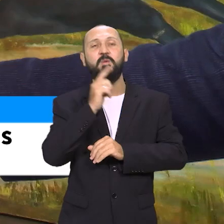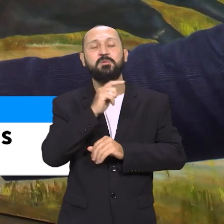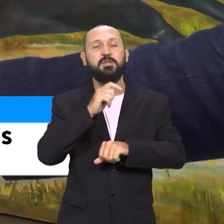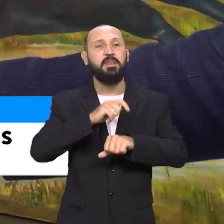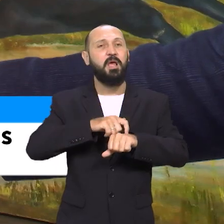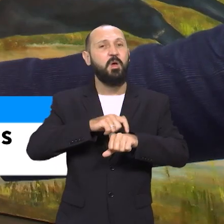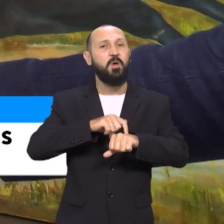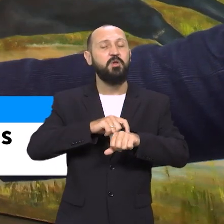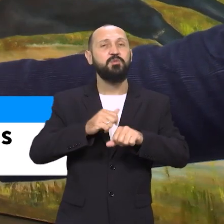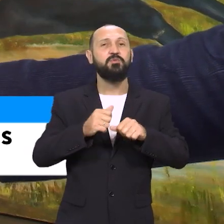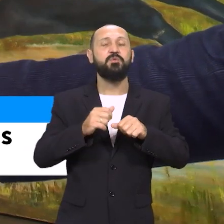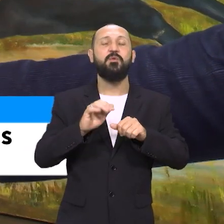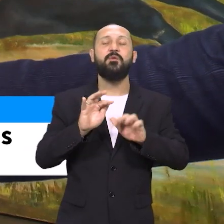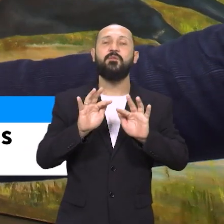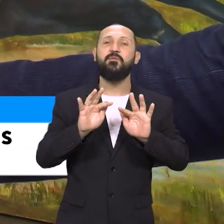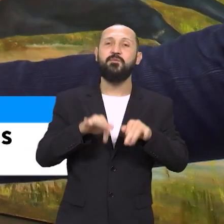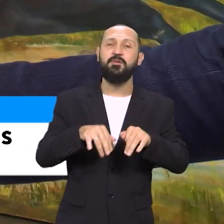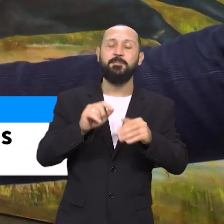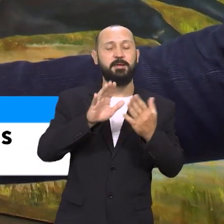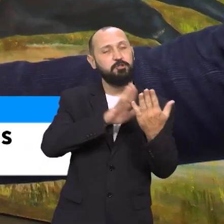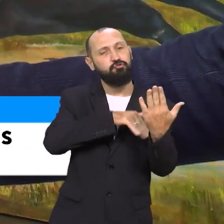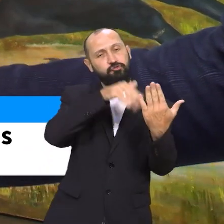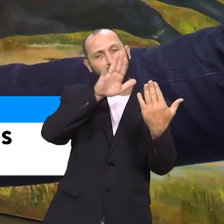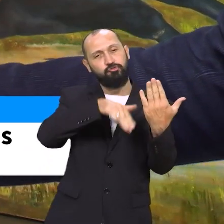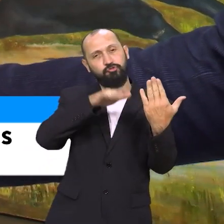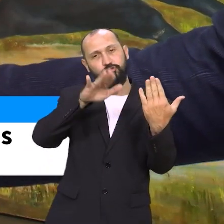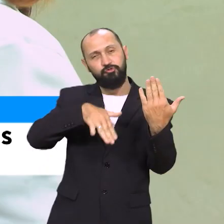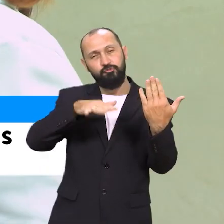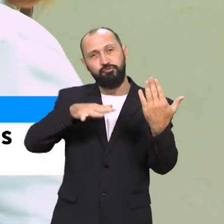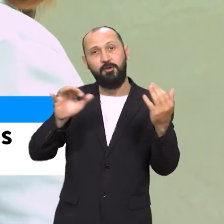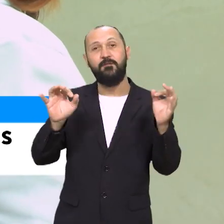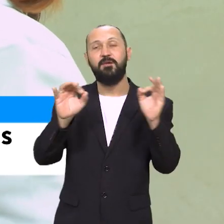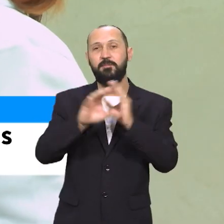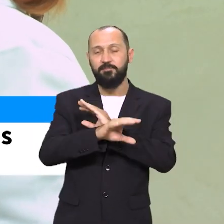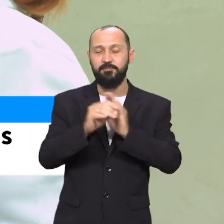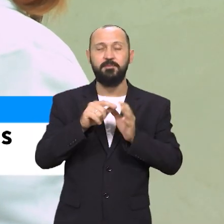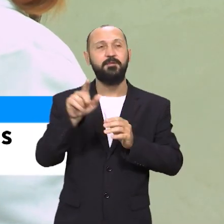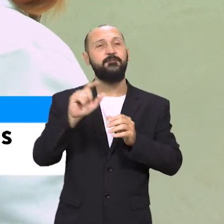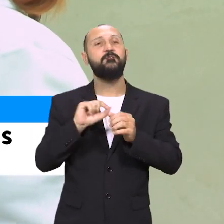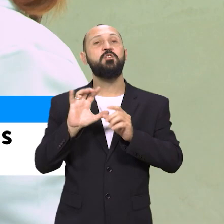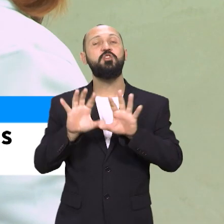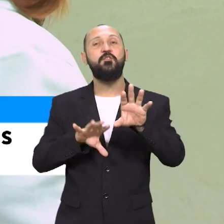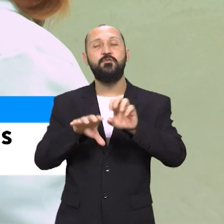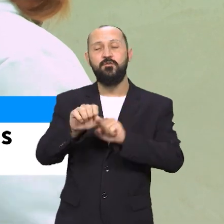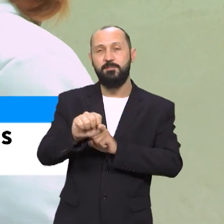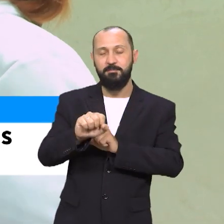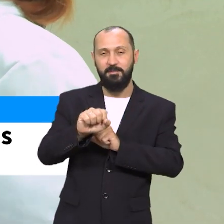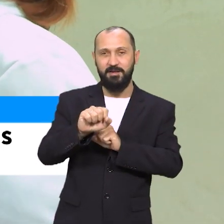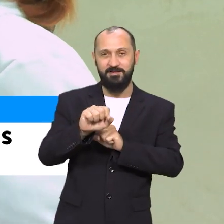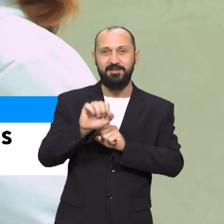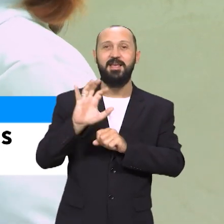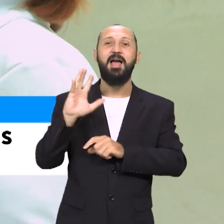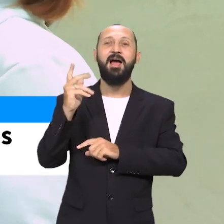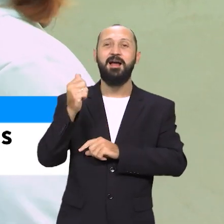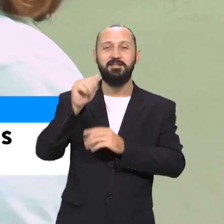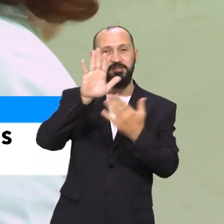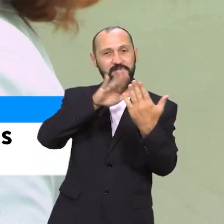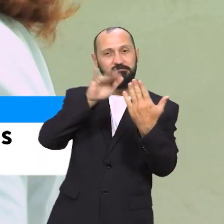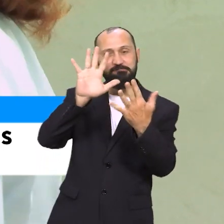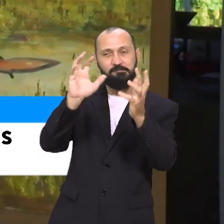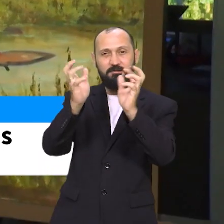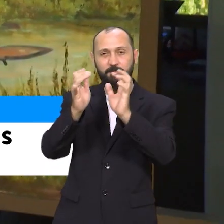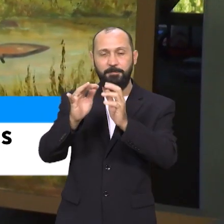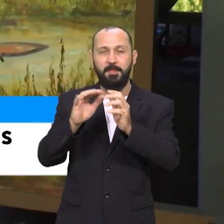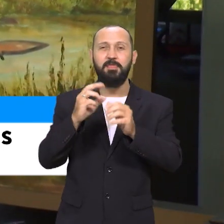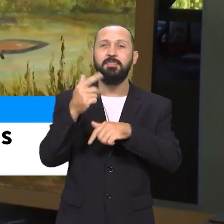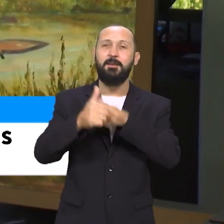na finalização, depois com um verniz final. Formada em artes plásticas, Mara Inês trabalha há quase